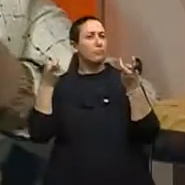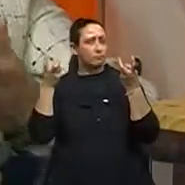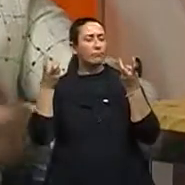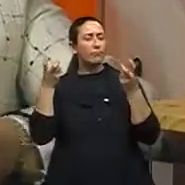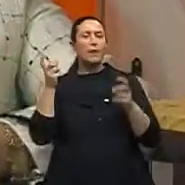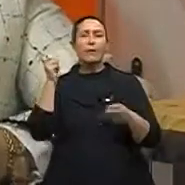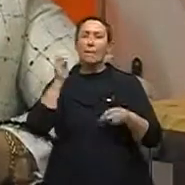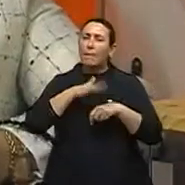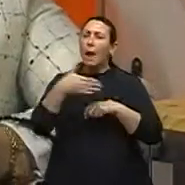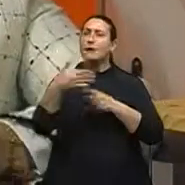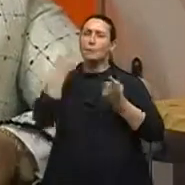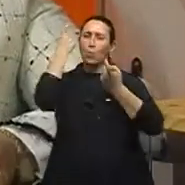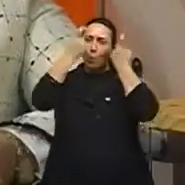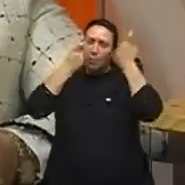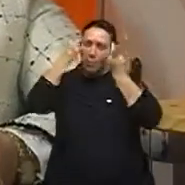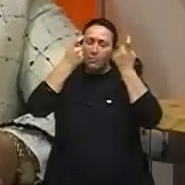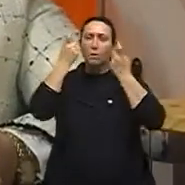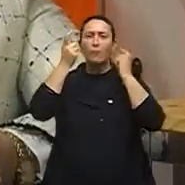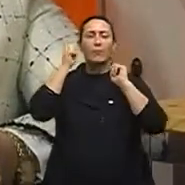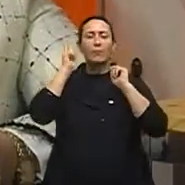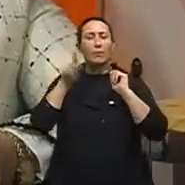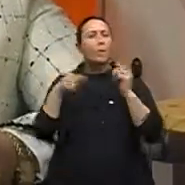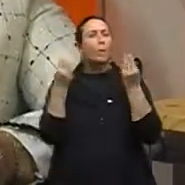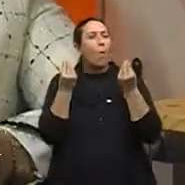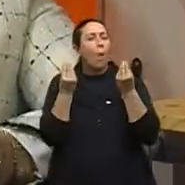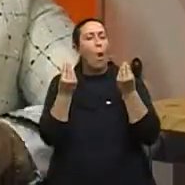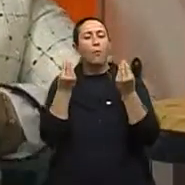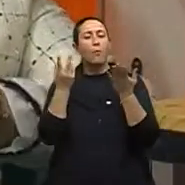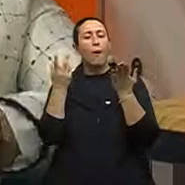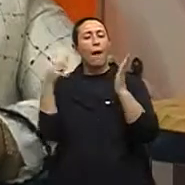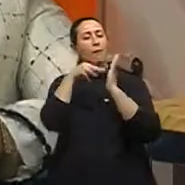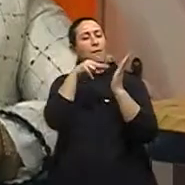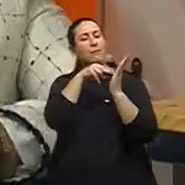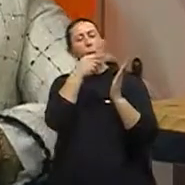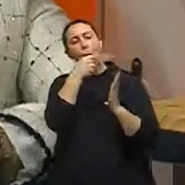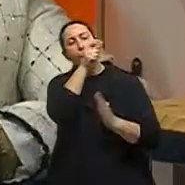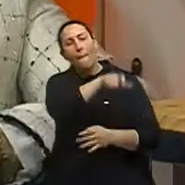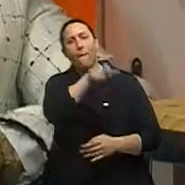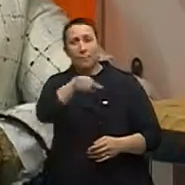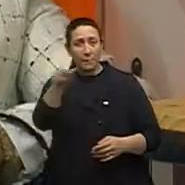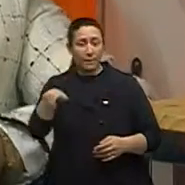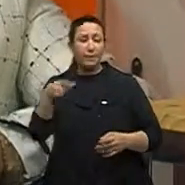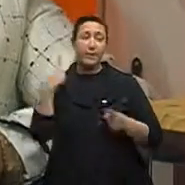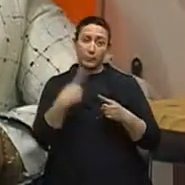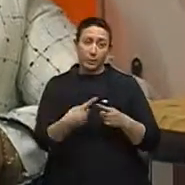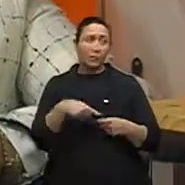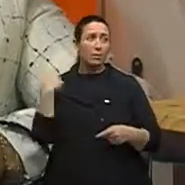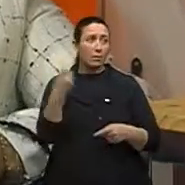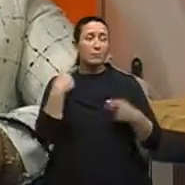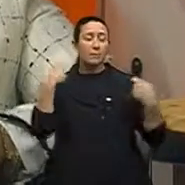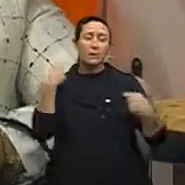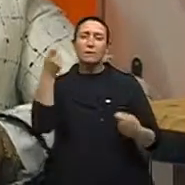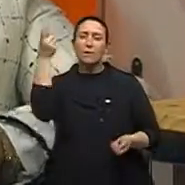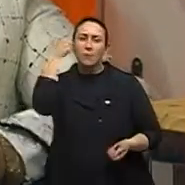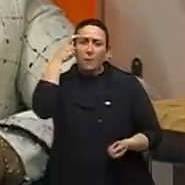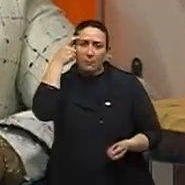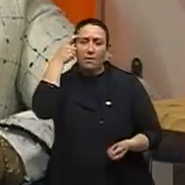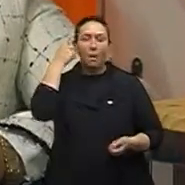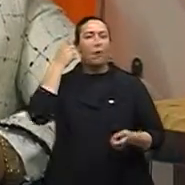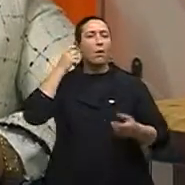preocupações em dar essa atenção ao homem né de que o homem precisa pensar que ele deve